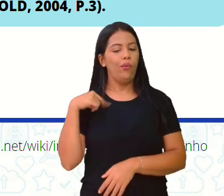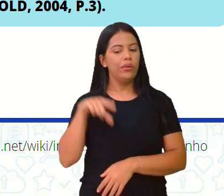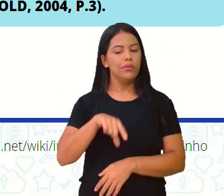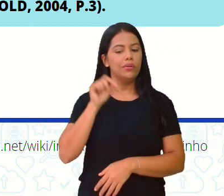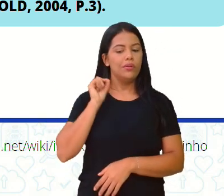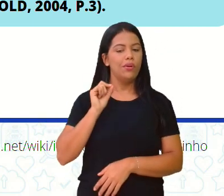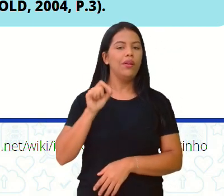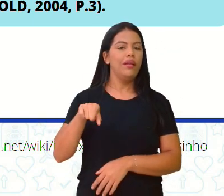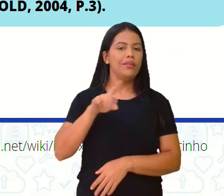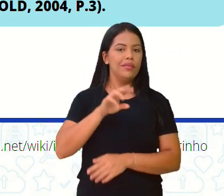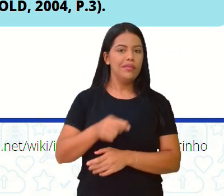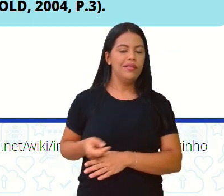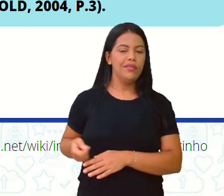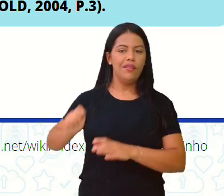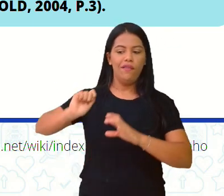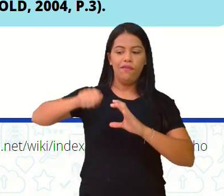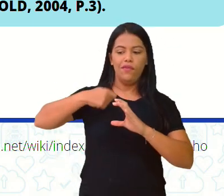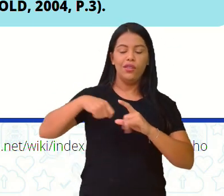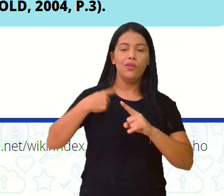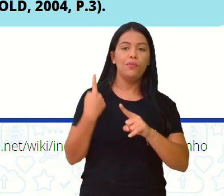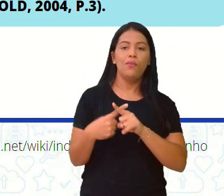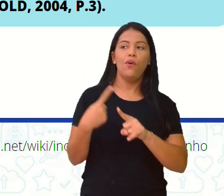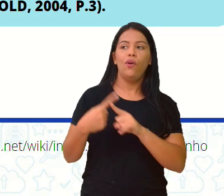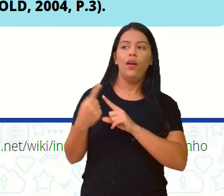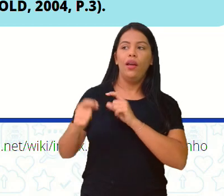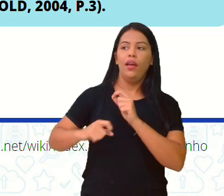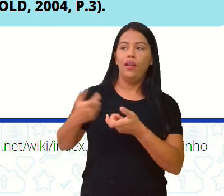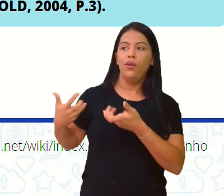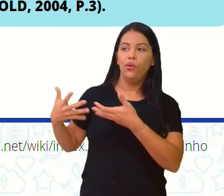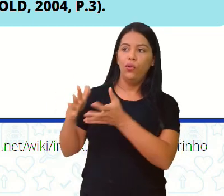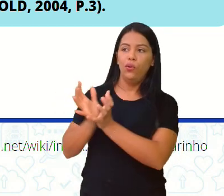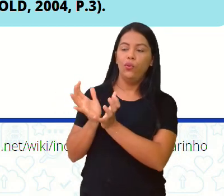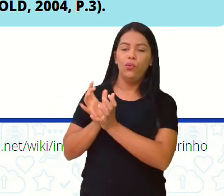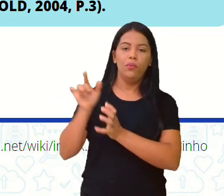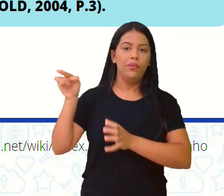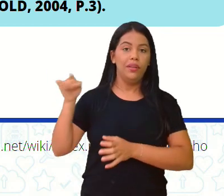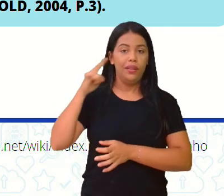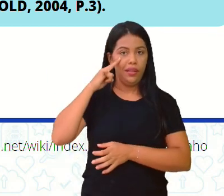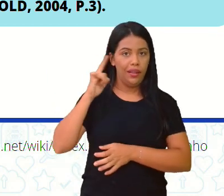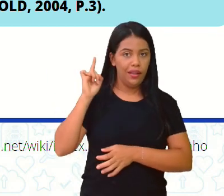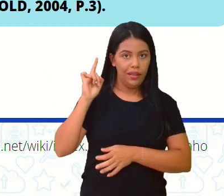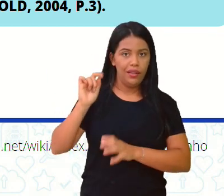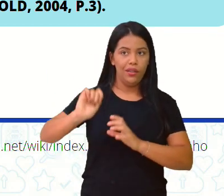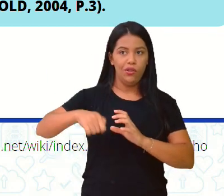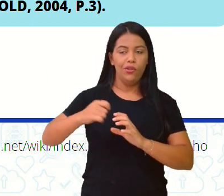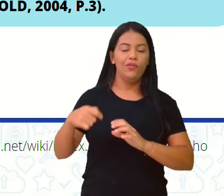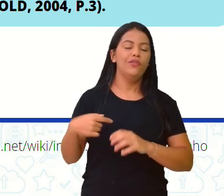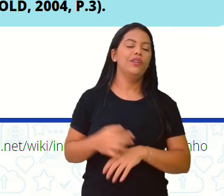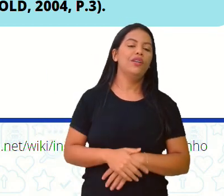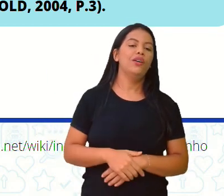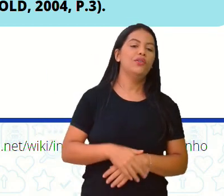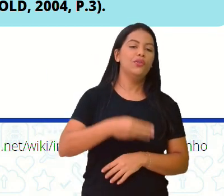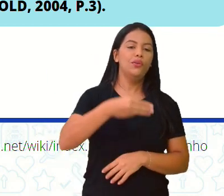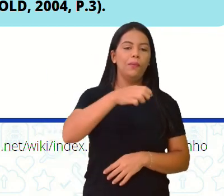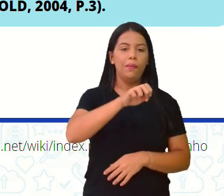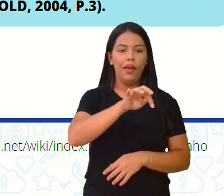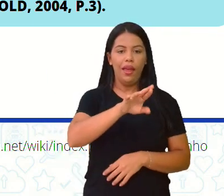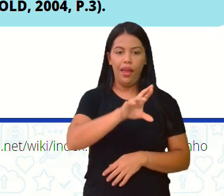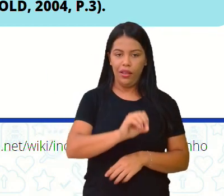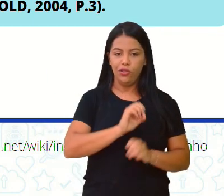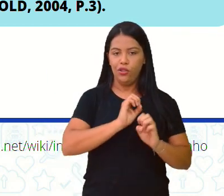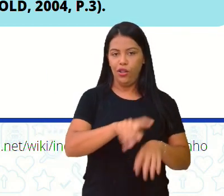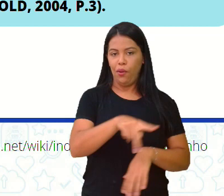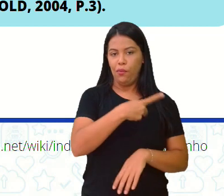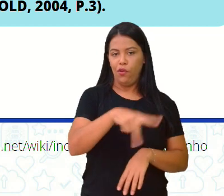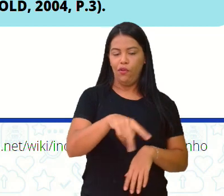esse vídeo, porque quem está ali é exatamente a equipe, não é, do mestre Salustiano, nosso mestre